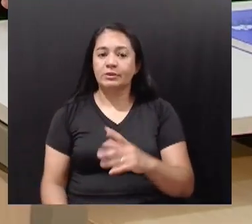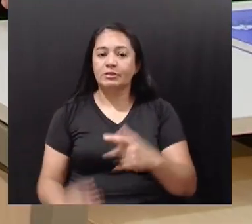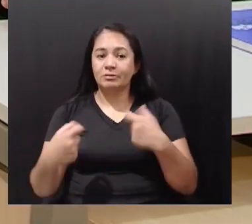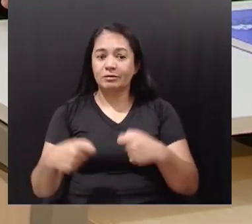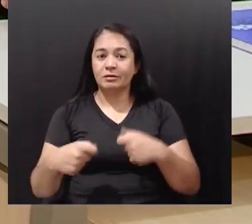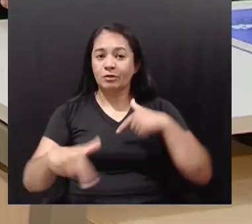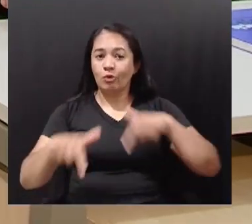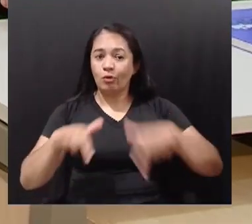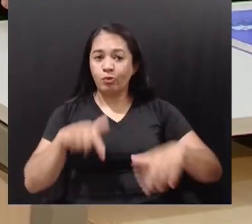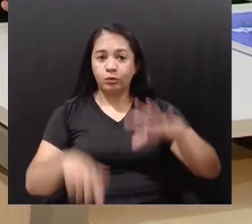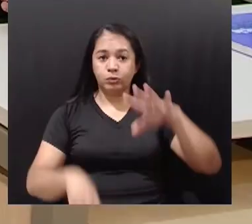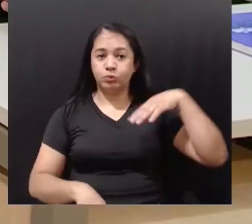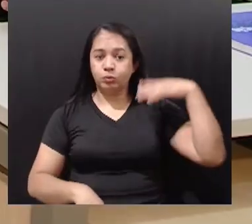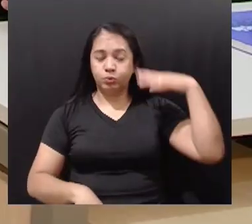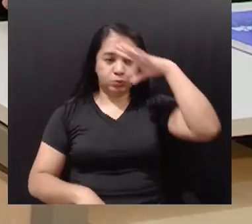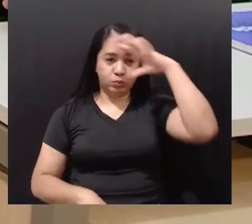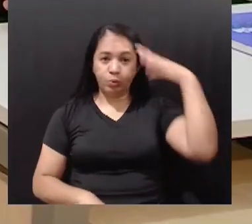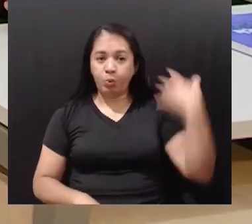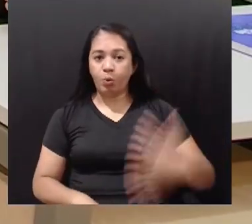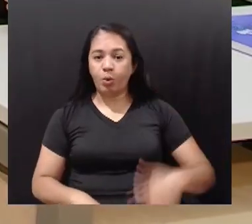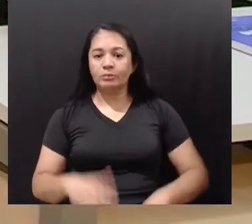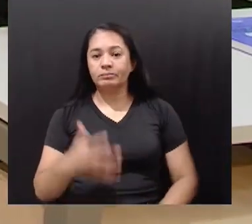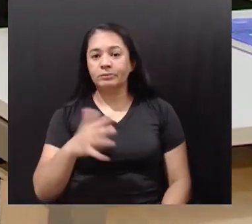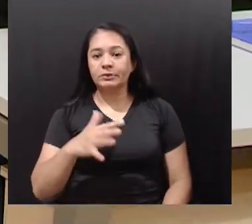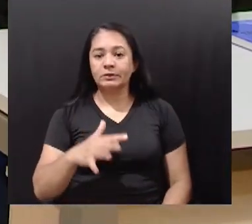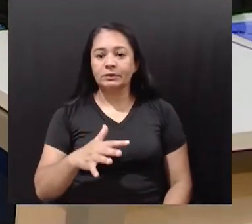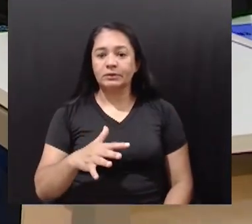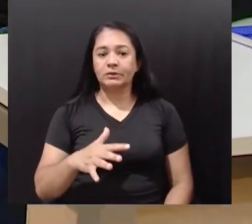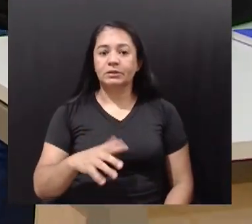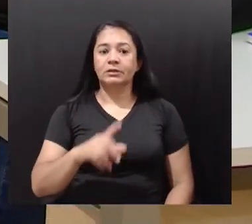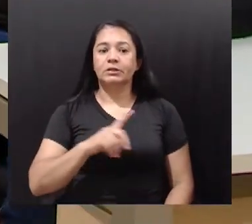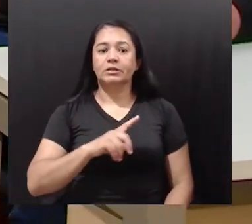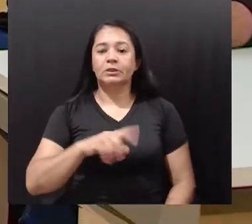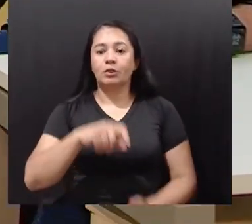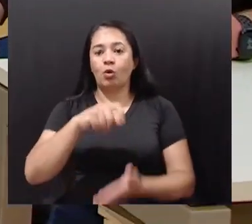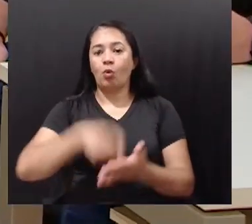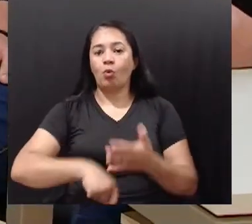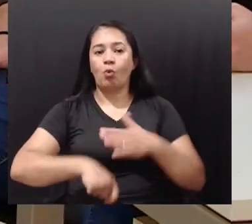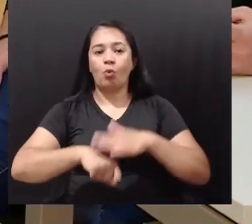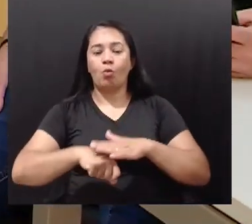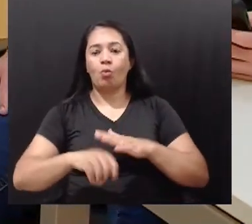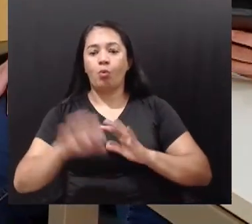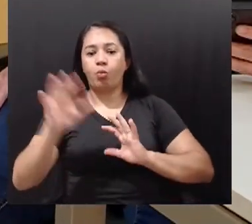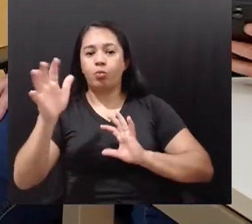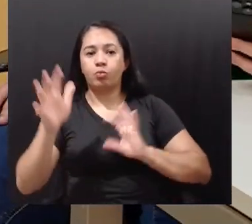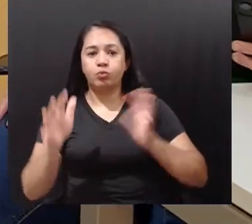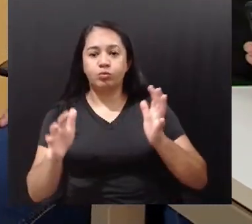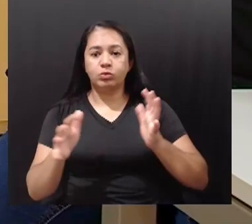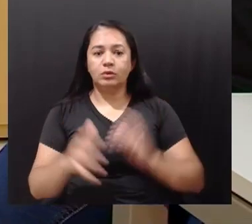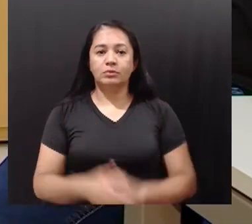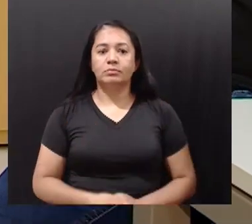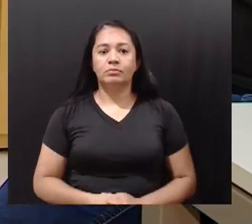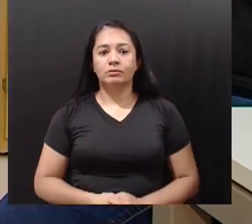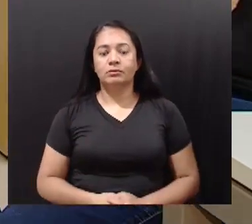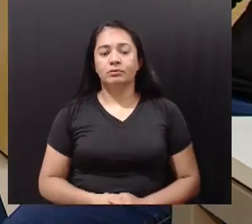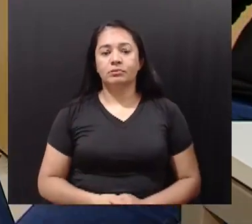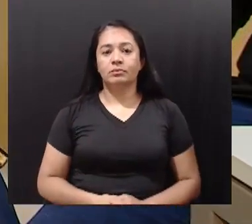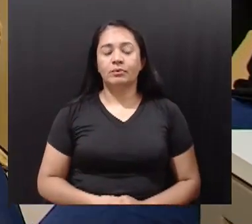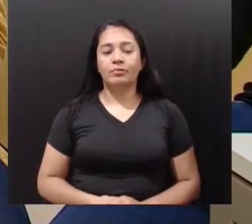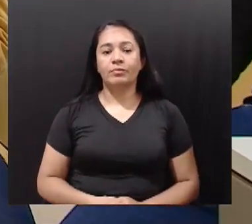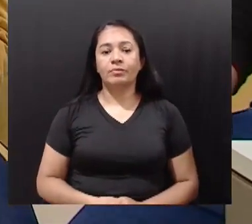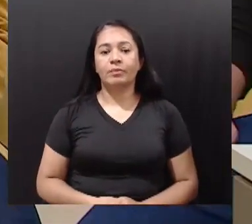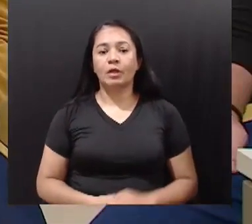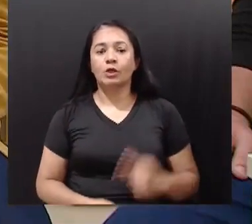entendeu? Ou às vezes, sei lá, de repente tem uma execução de contrato que está acontecendo, uma licitação foi feita, etc e tal, que a gente não